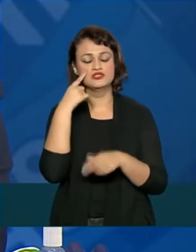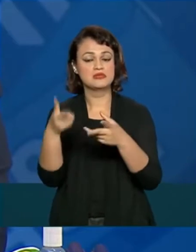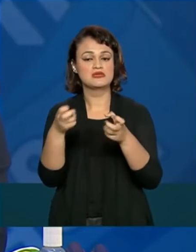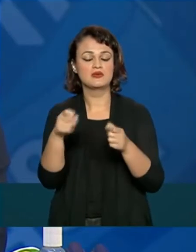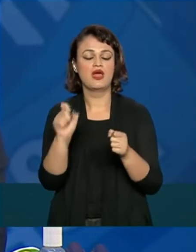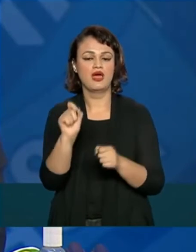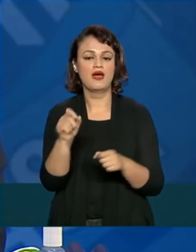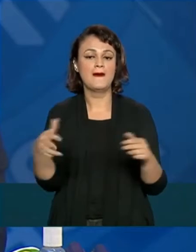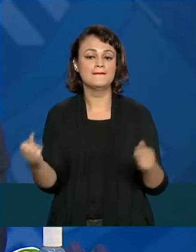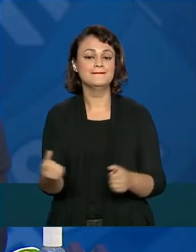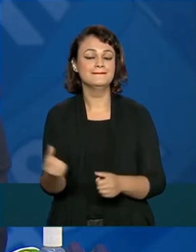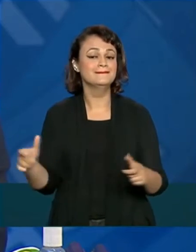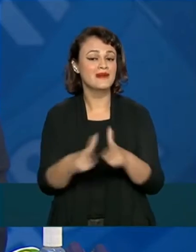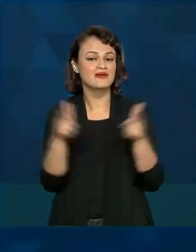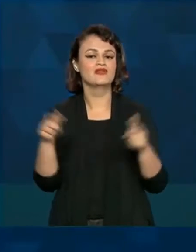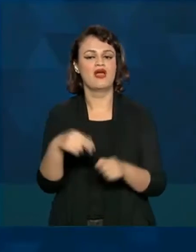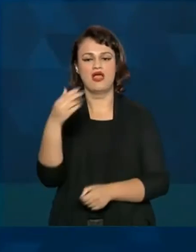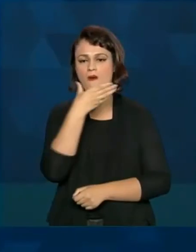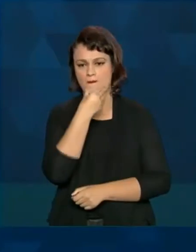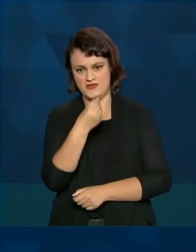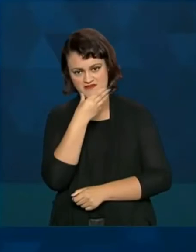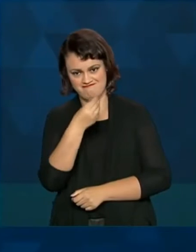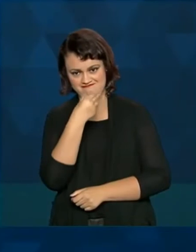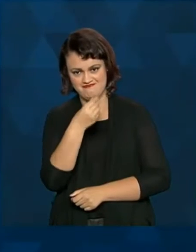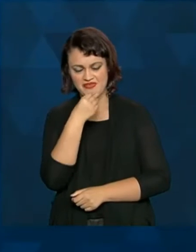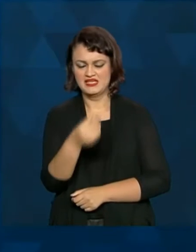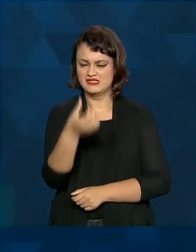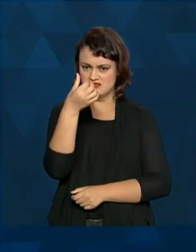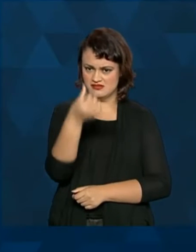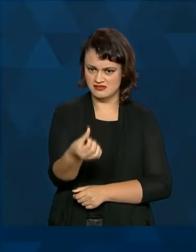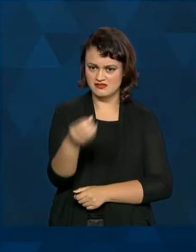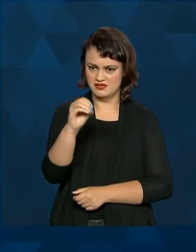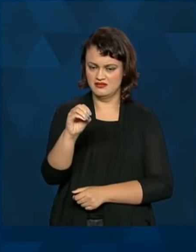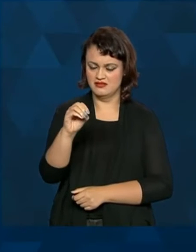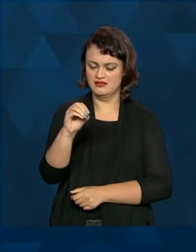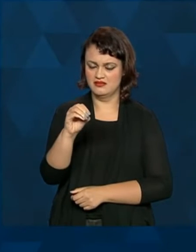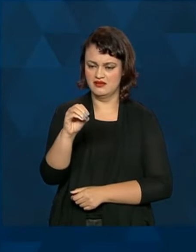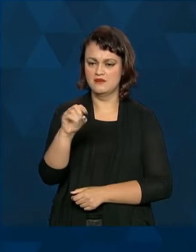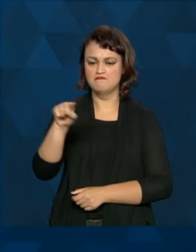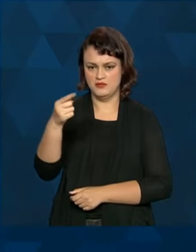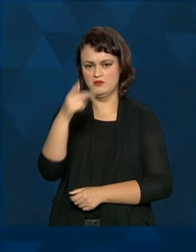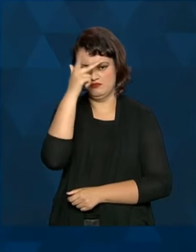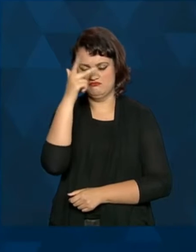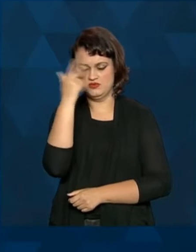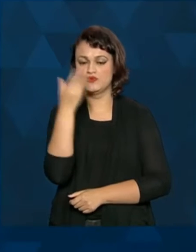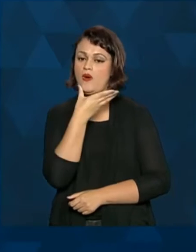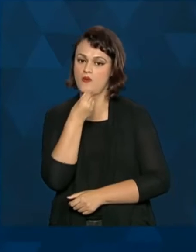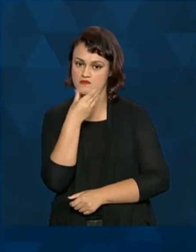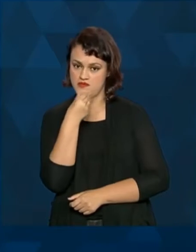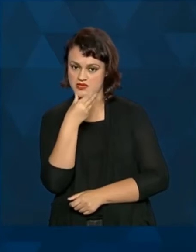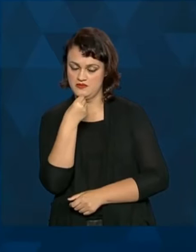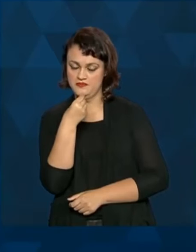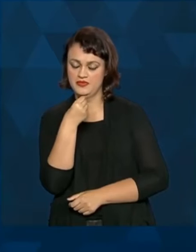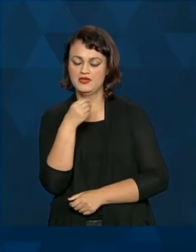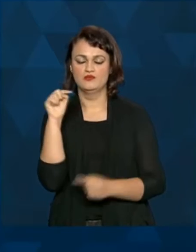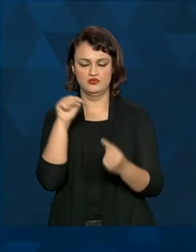maior parte é do sexo masculino, né, com 60.000 do sexo masculino,